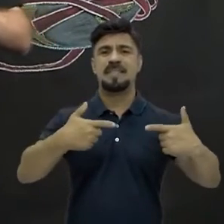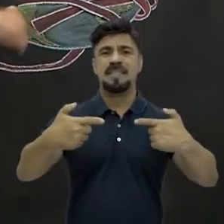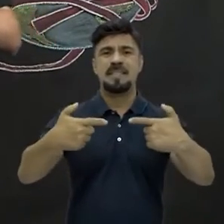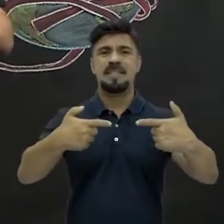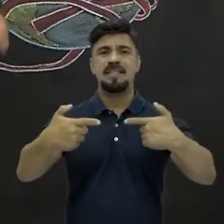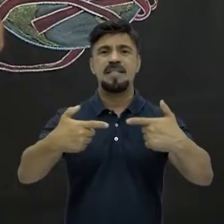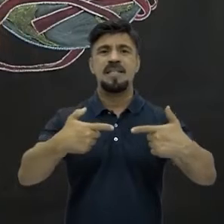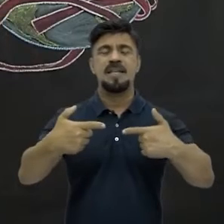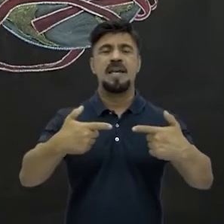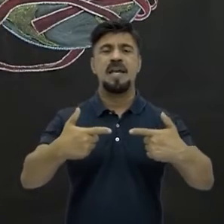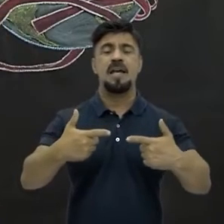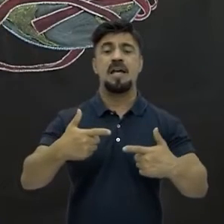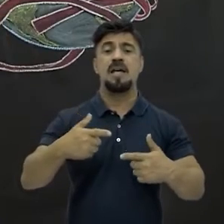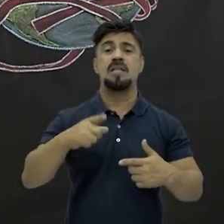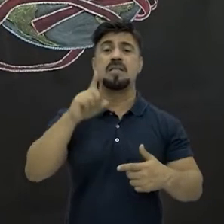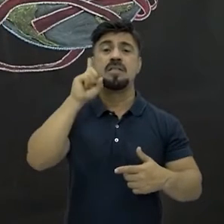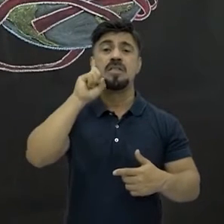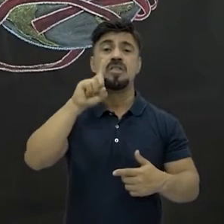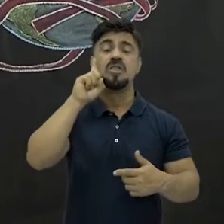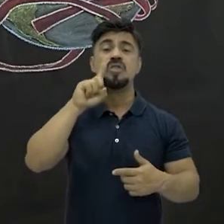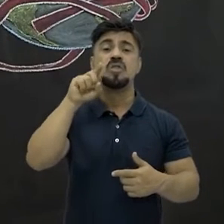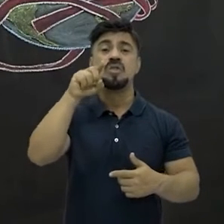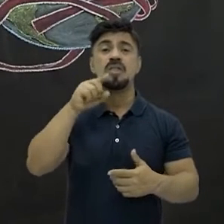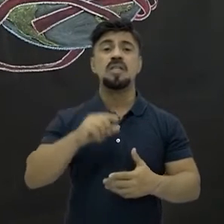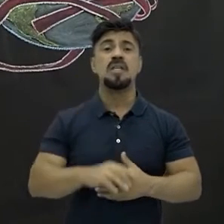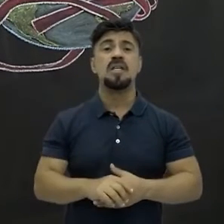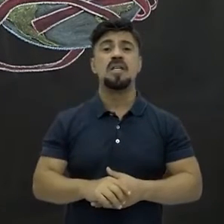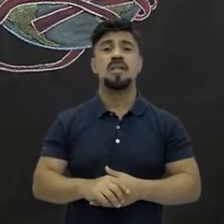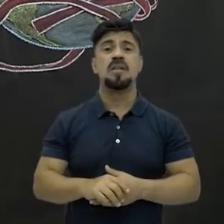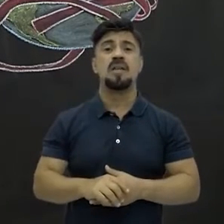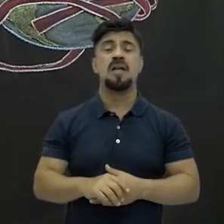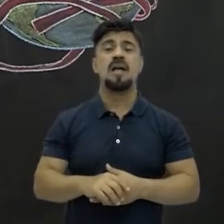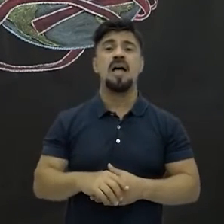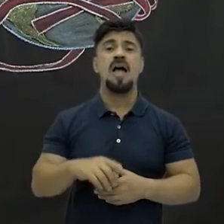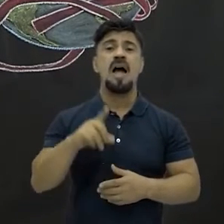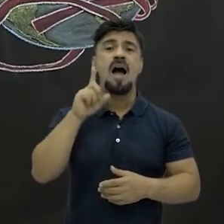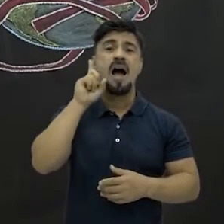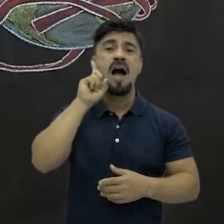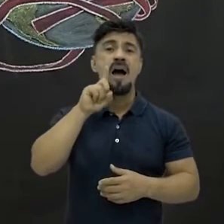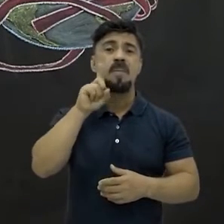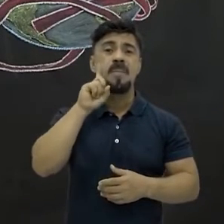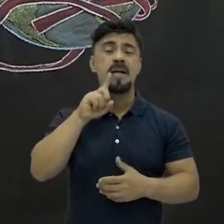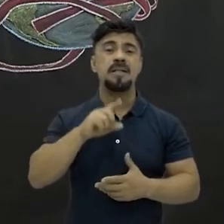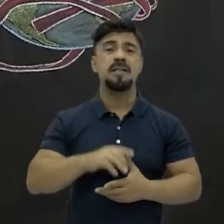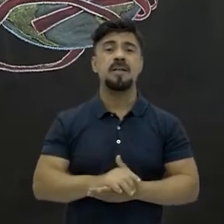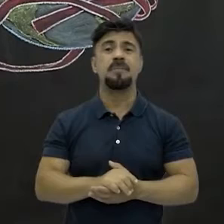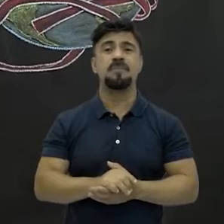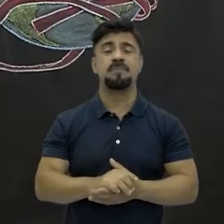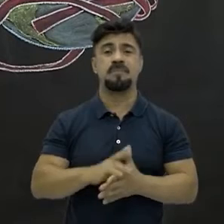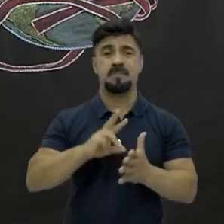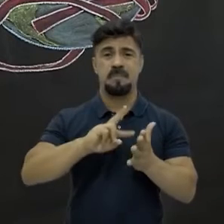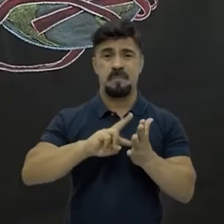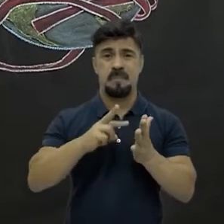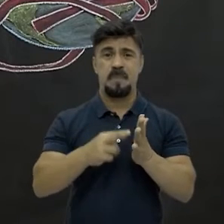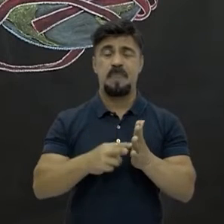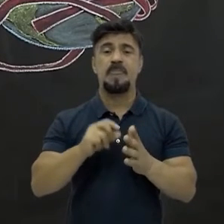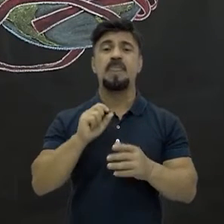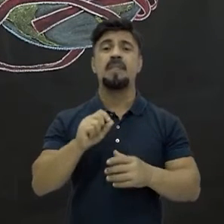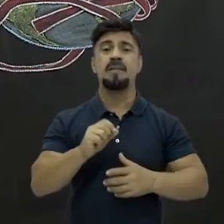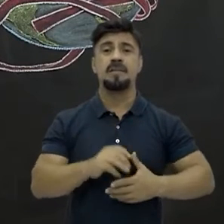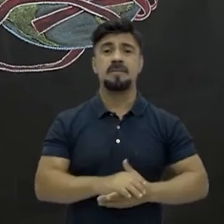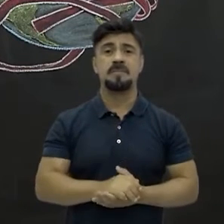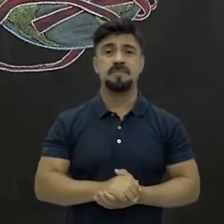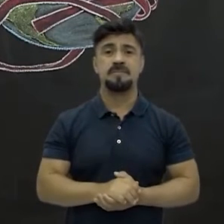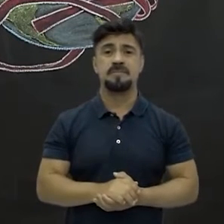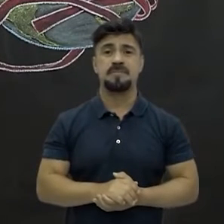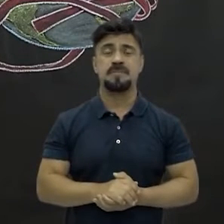uma época que nos Estados Unidos passa a ser chamado de American Way of Life. Traduzindo aí num português